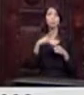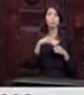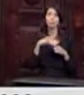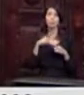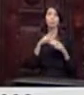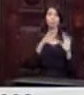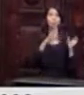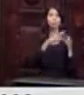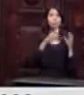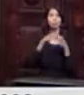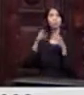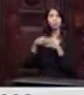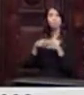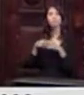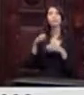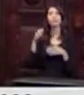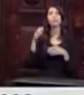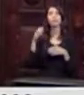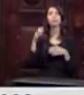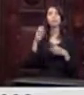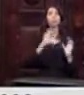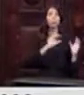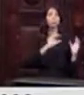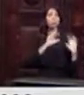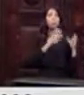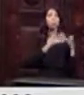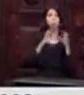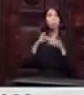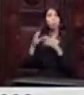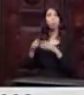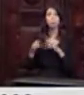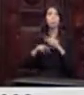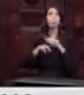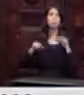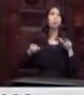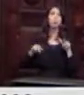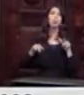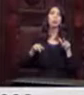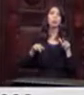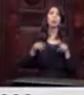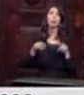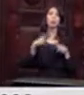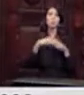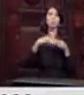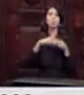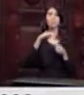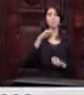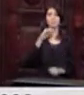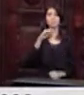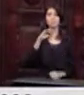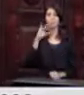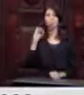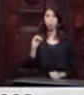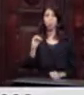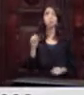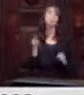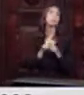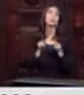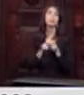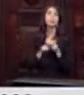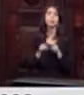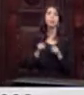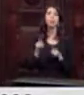e aí quero destacar as cooperativas de Duas Barras e do município de Macuco, mas poderia também destacar o